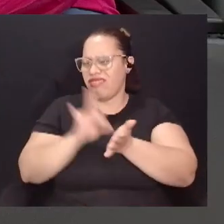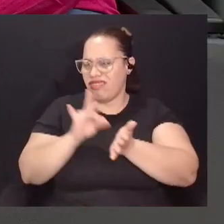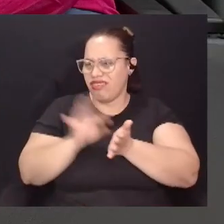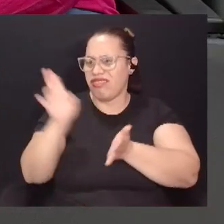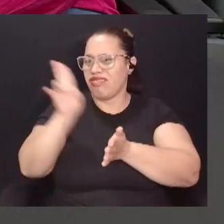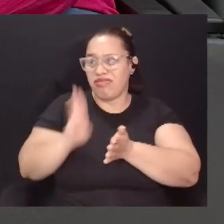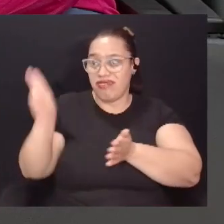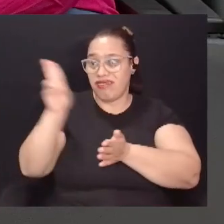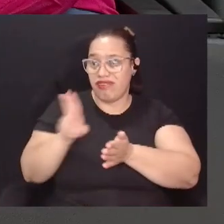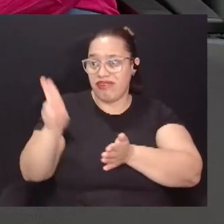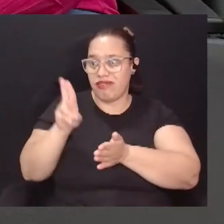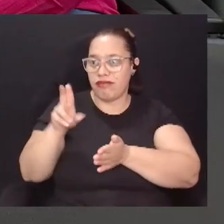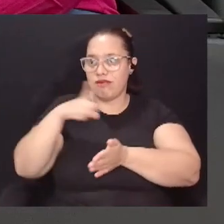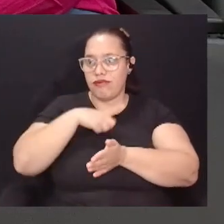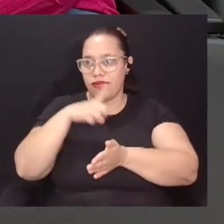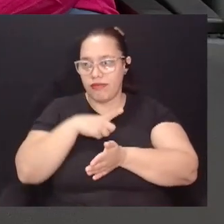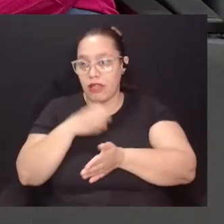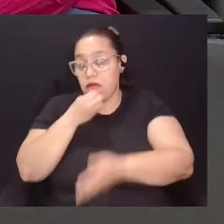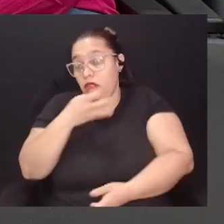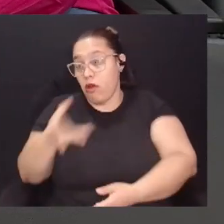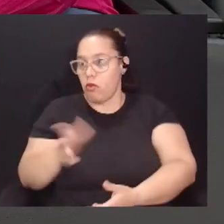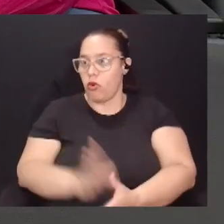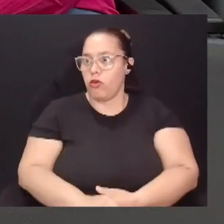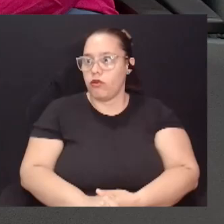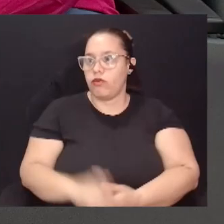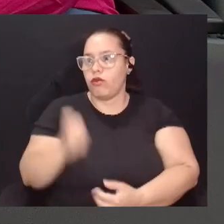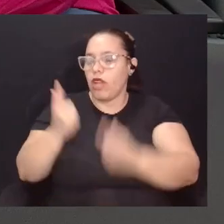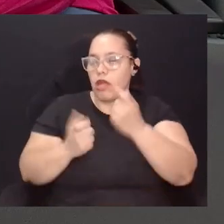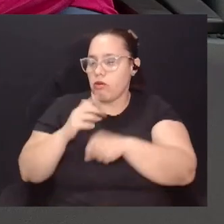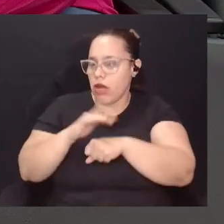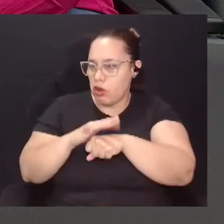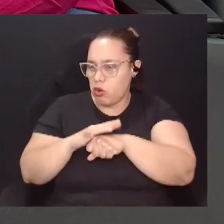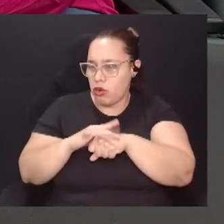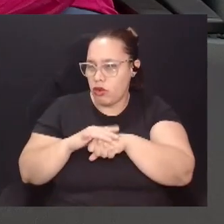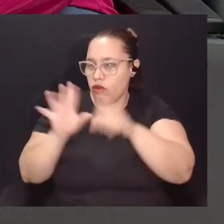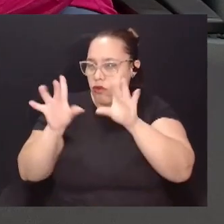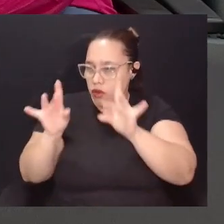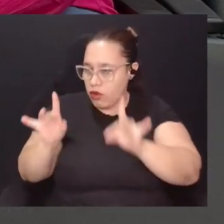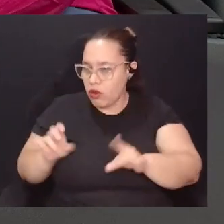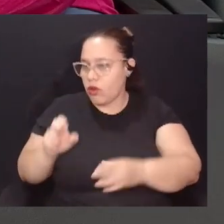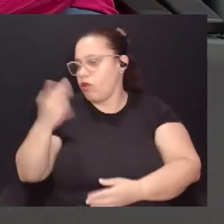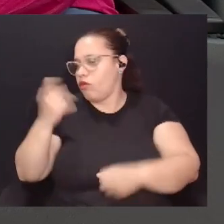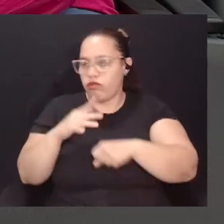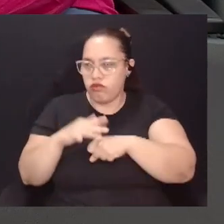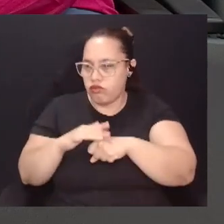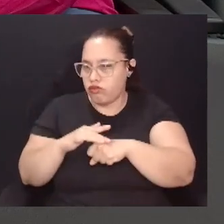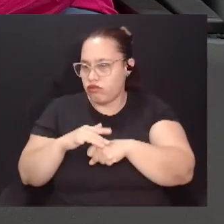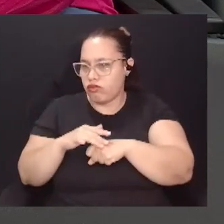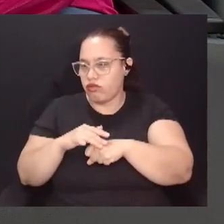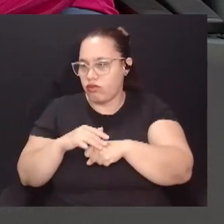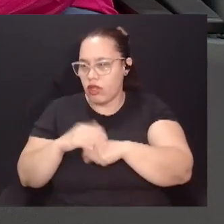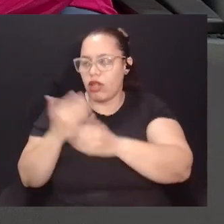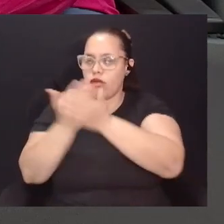que realmente o uso ele tem os seus benefícios, né, para algumas doenças específicas ou doenças que